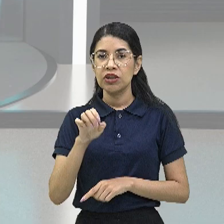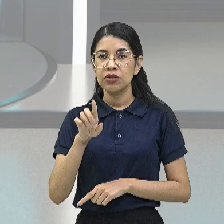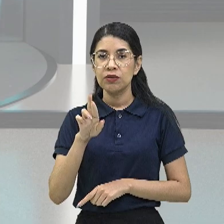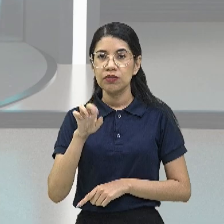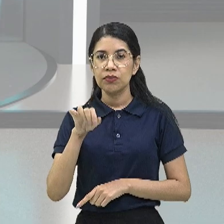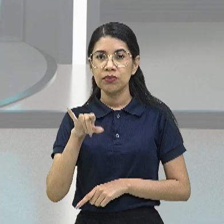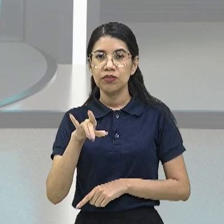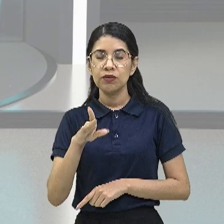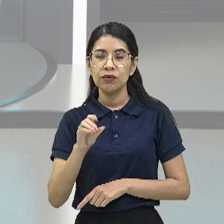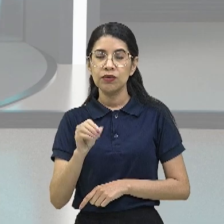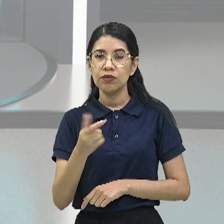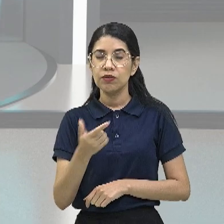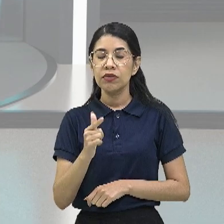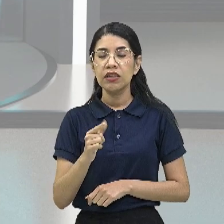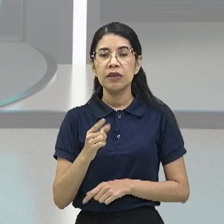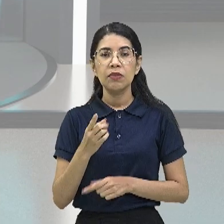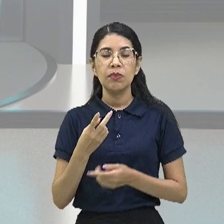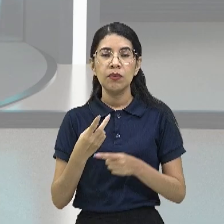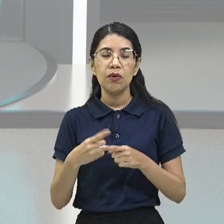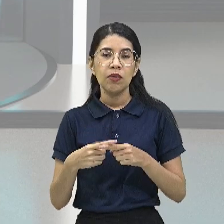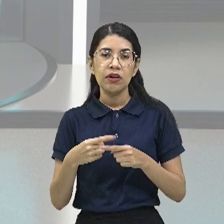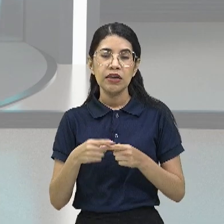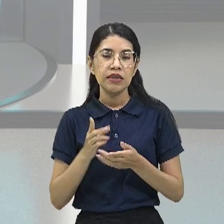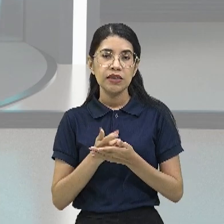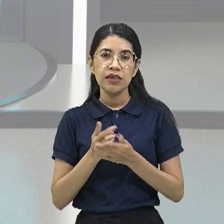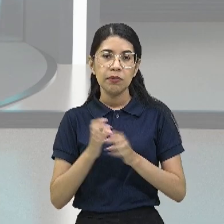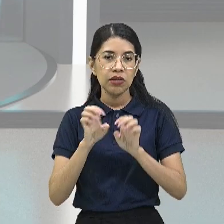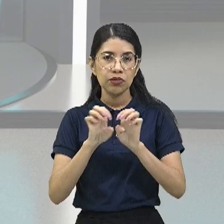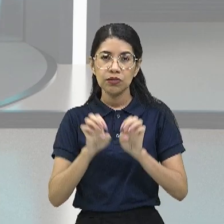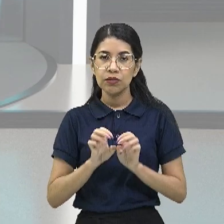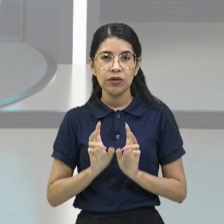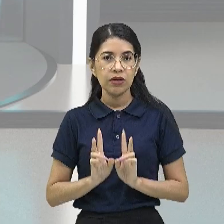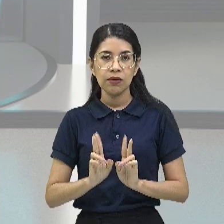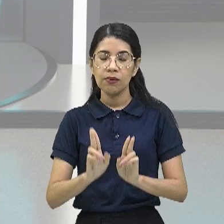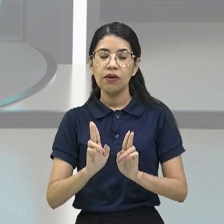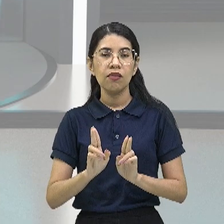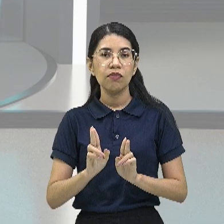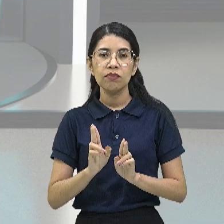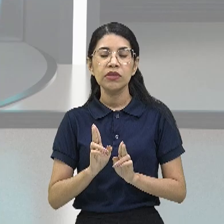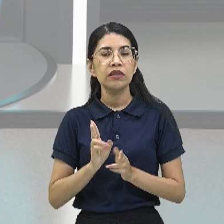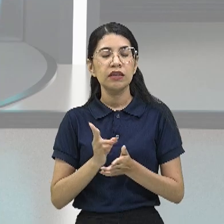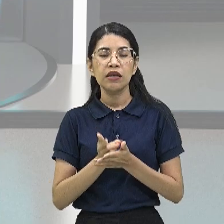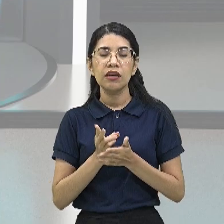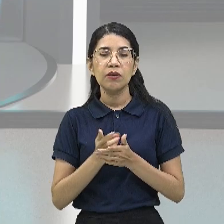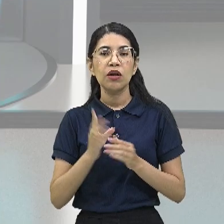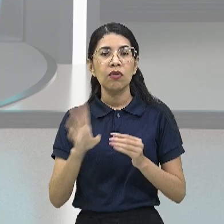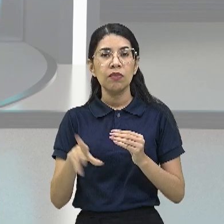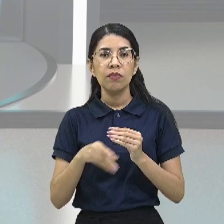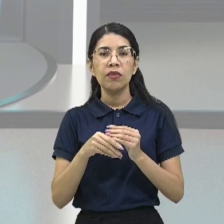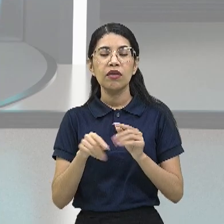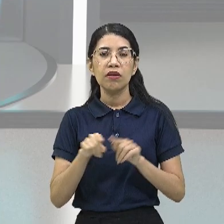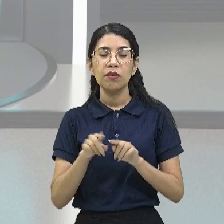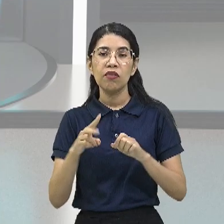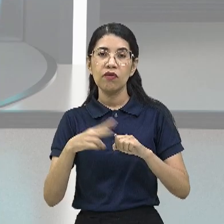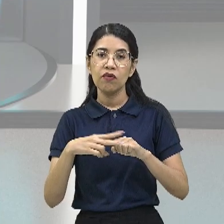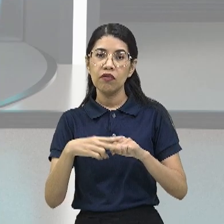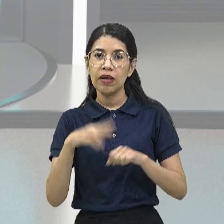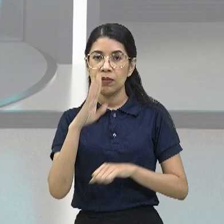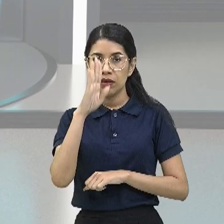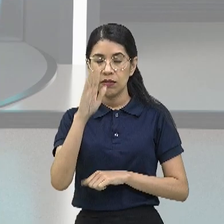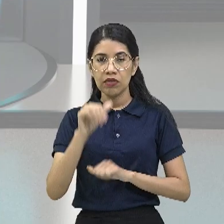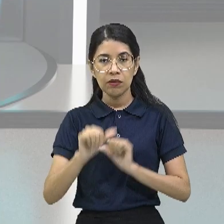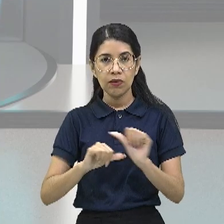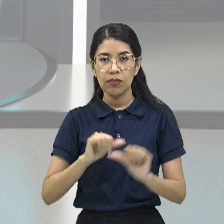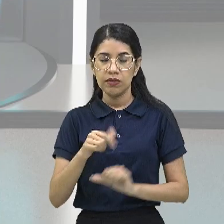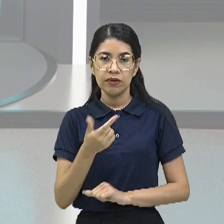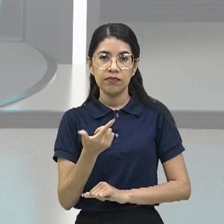né? Eles vão estar sempre na mesma forma, acompanhado de um verbo principal que também não tem